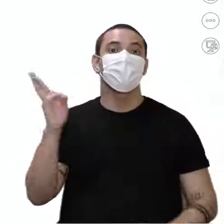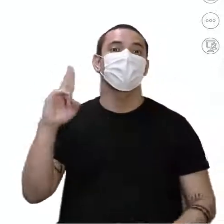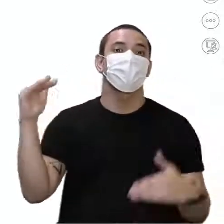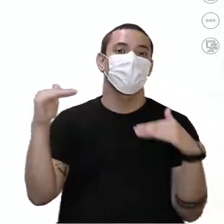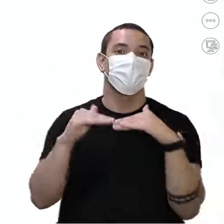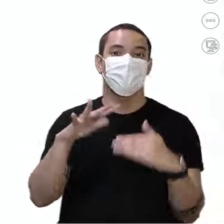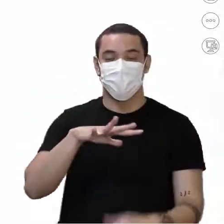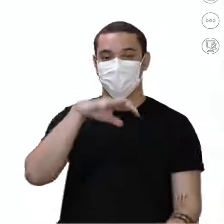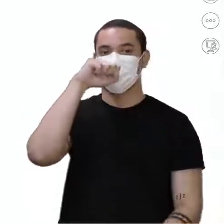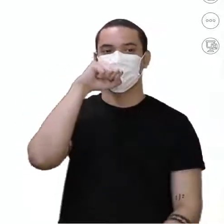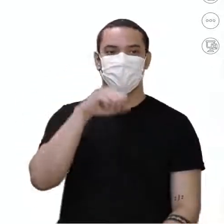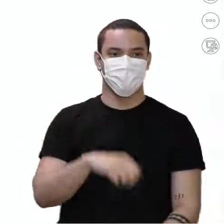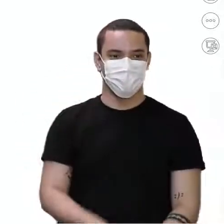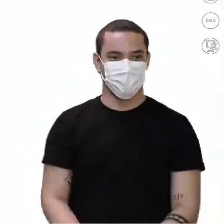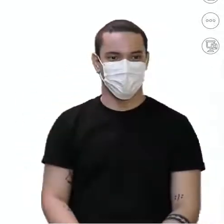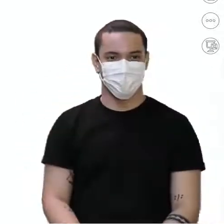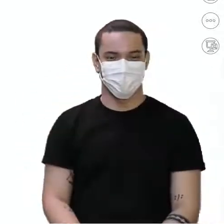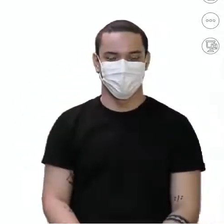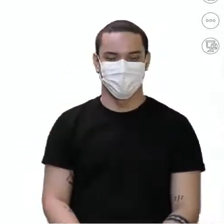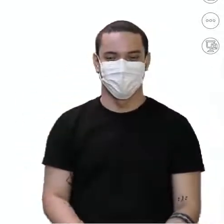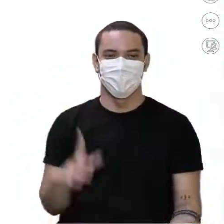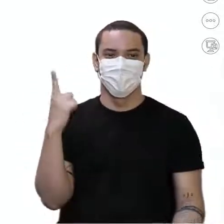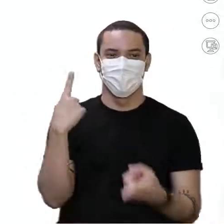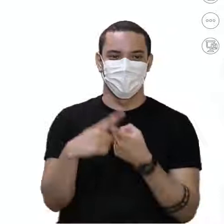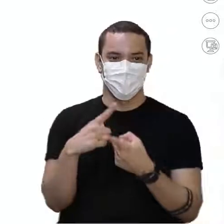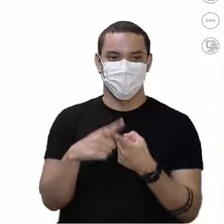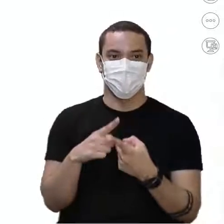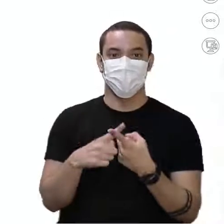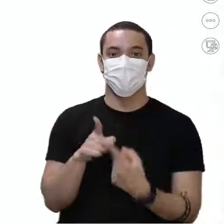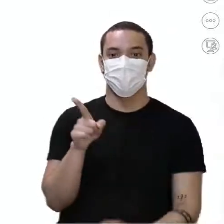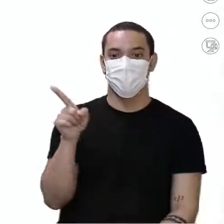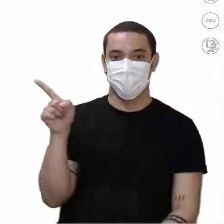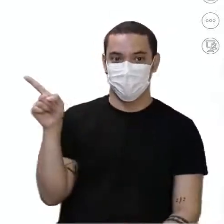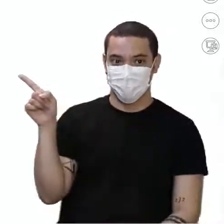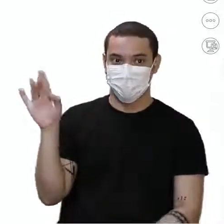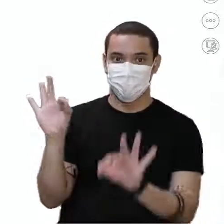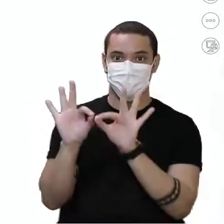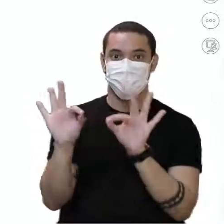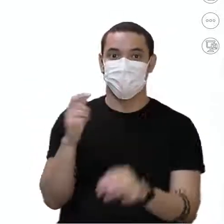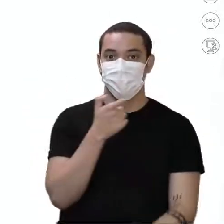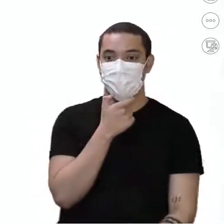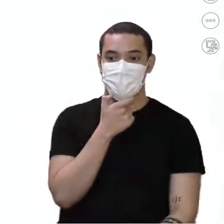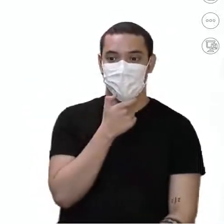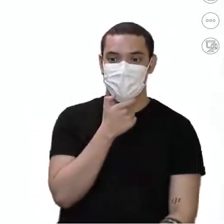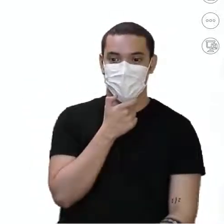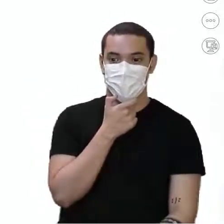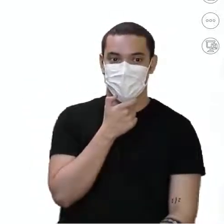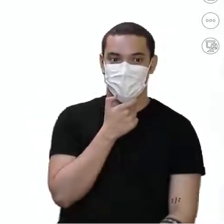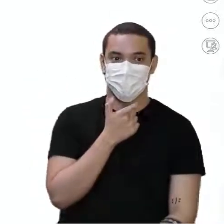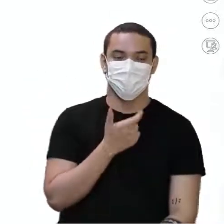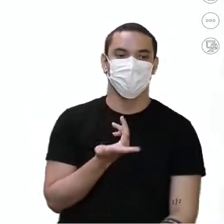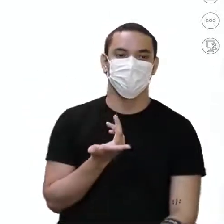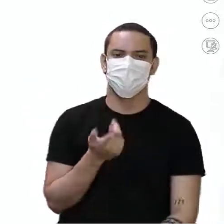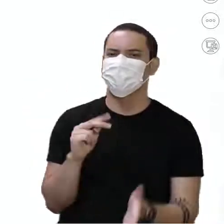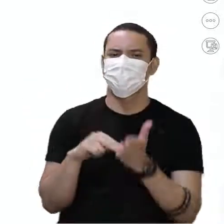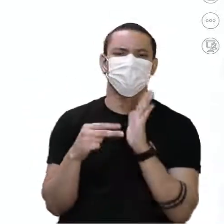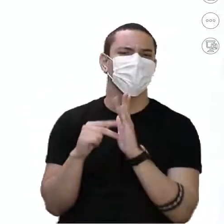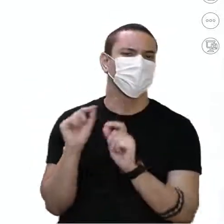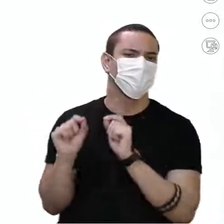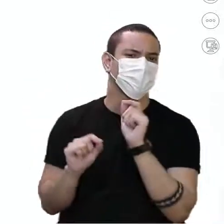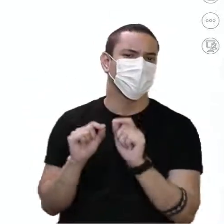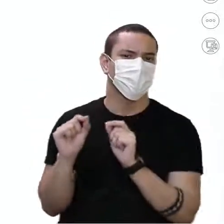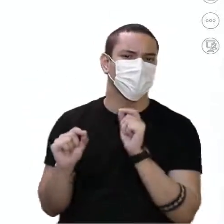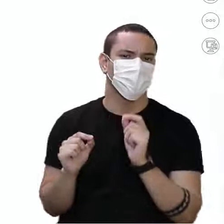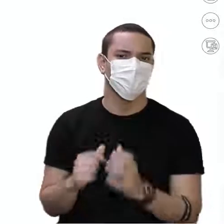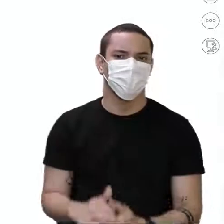Olha aí, ó. They've been in love several times. They've been in